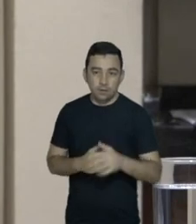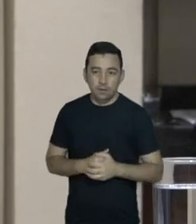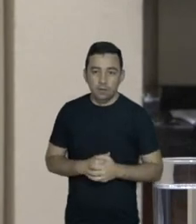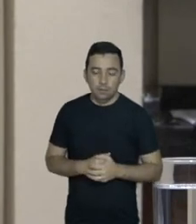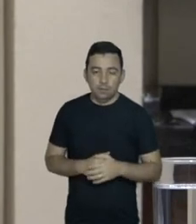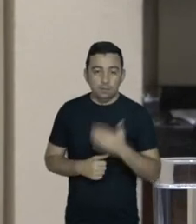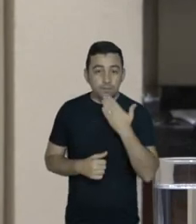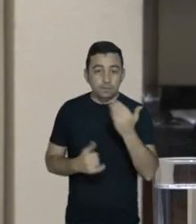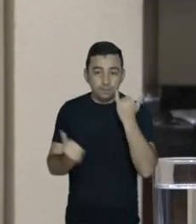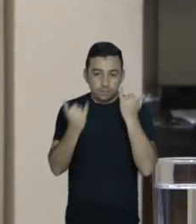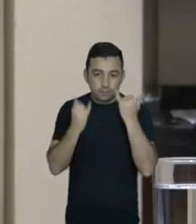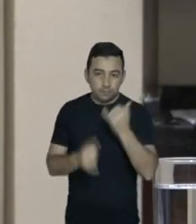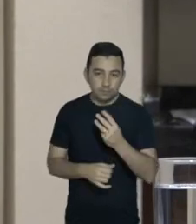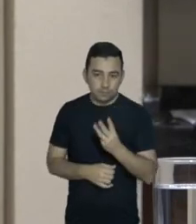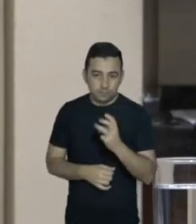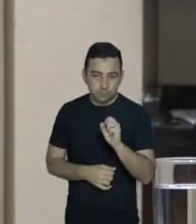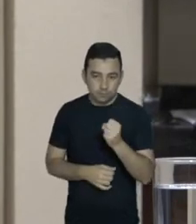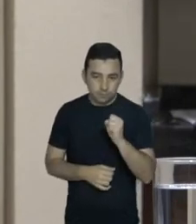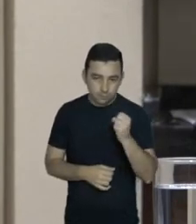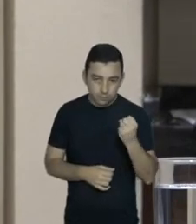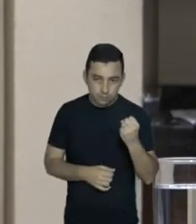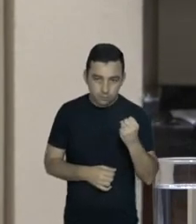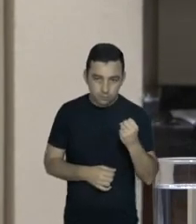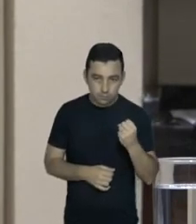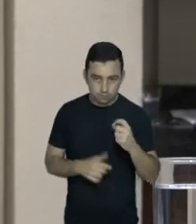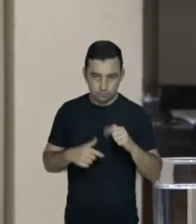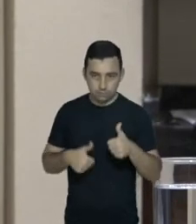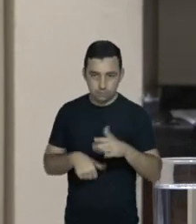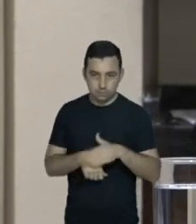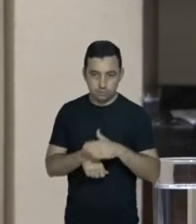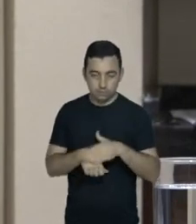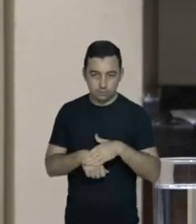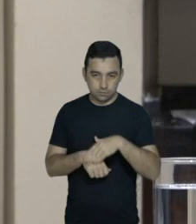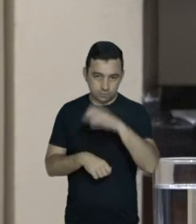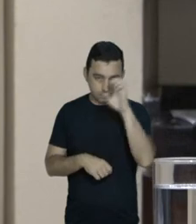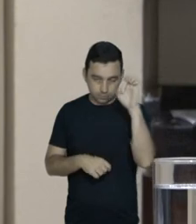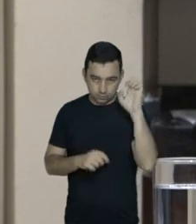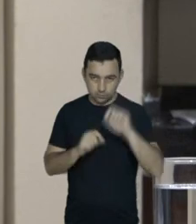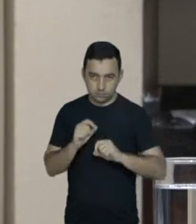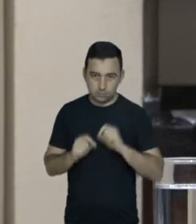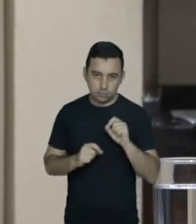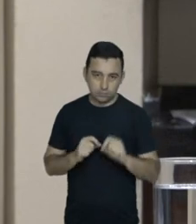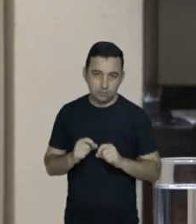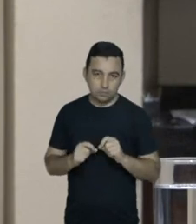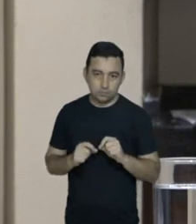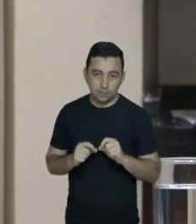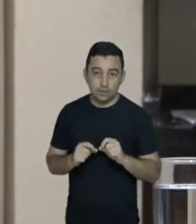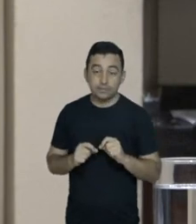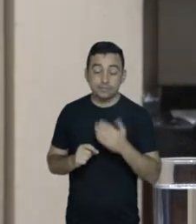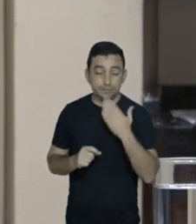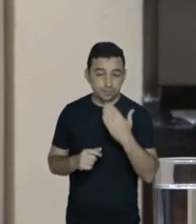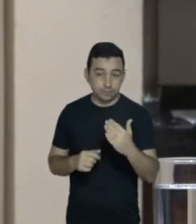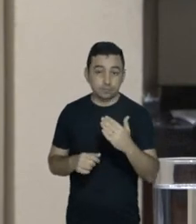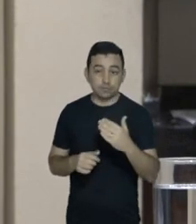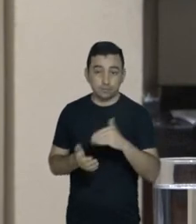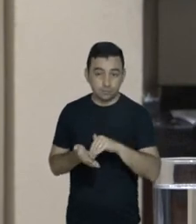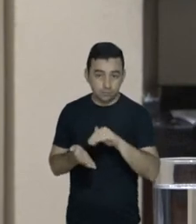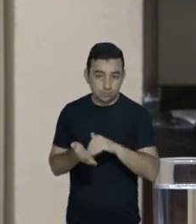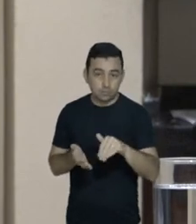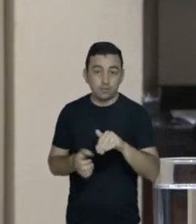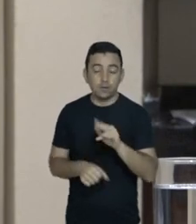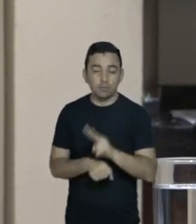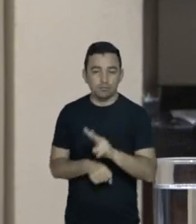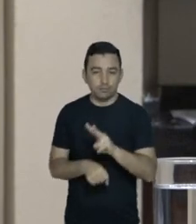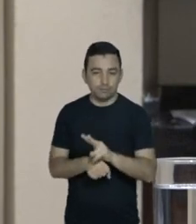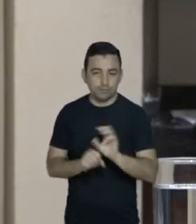Pedido de informação 388, de iniciativa do deputado Emerson Stein, solicitando ao secretário de Estado da Proteção e Defesa Civil